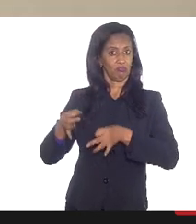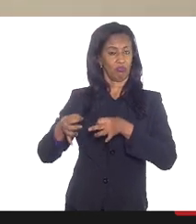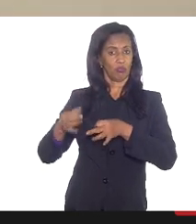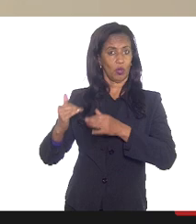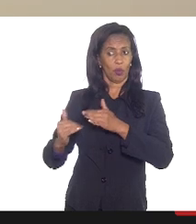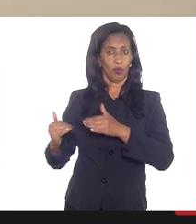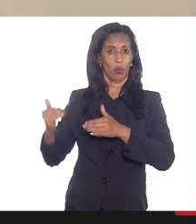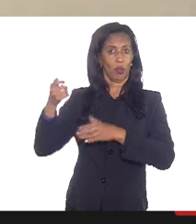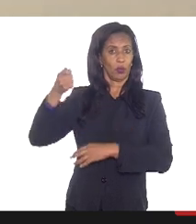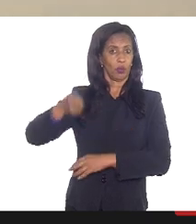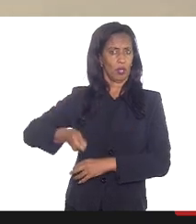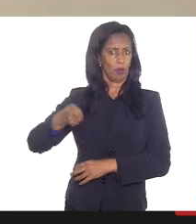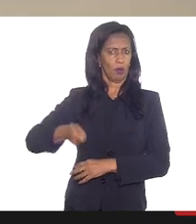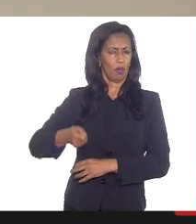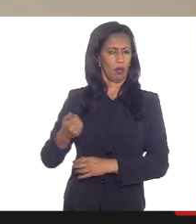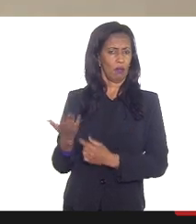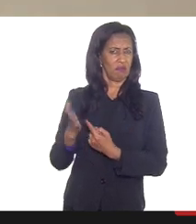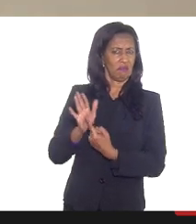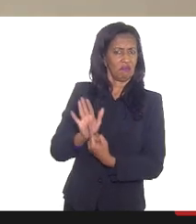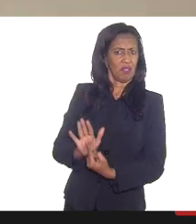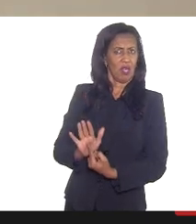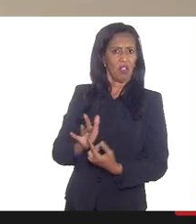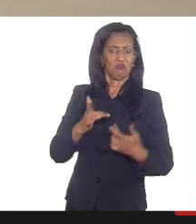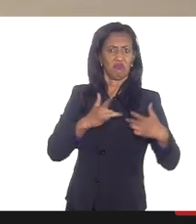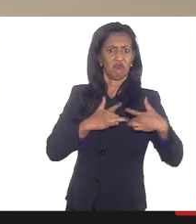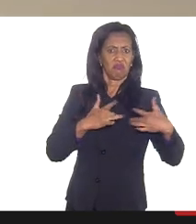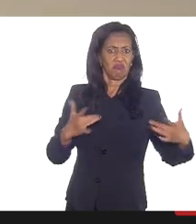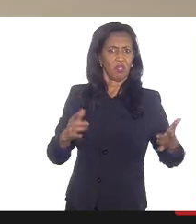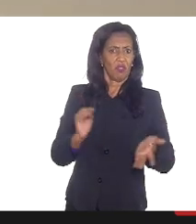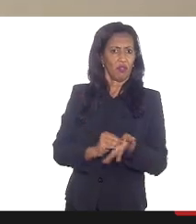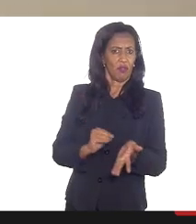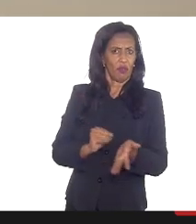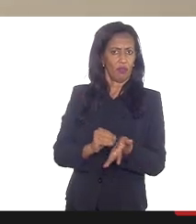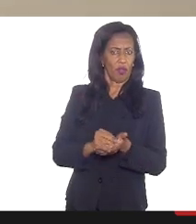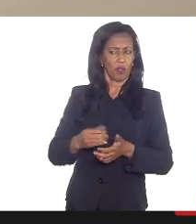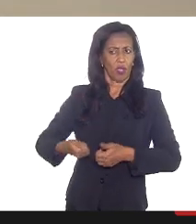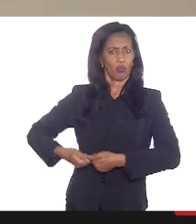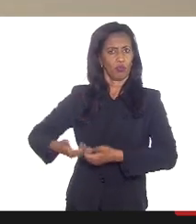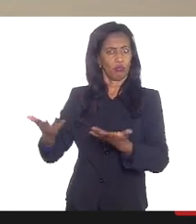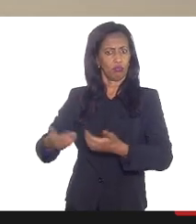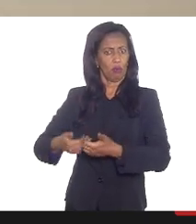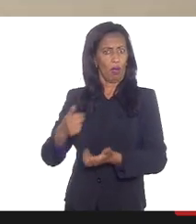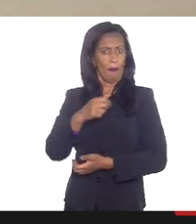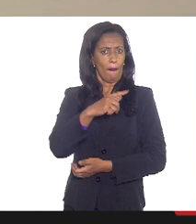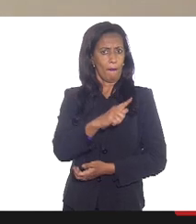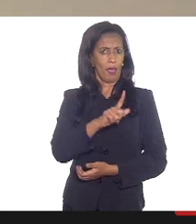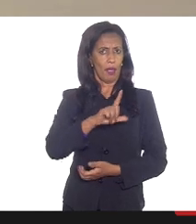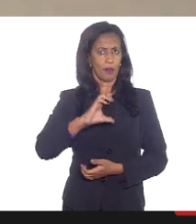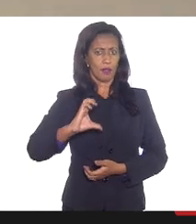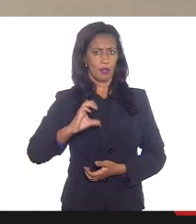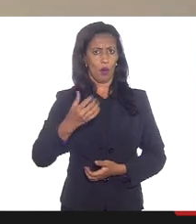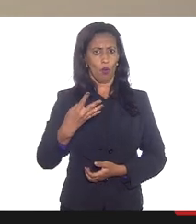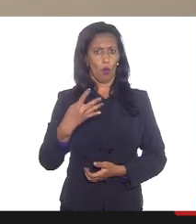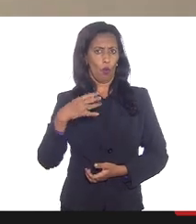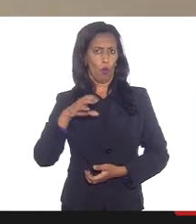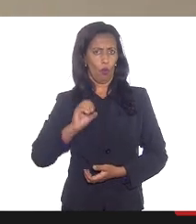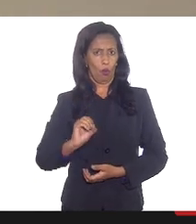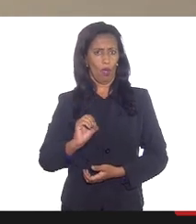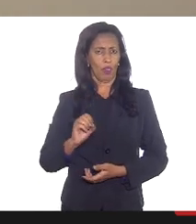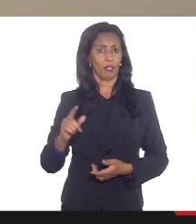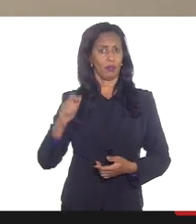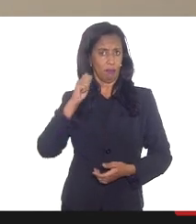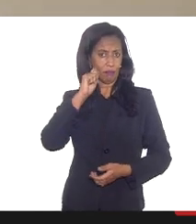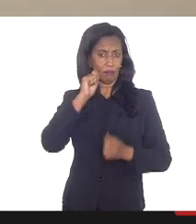mostrando pouco sensível à contenção de gastos, e aquele PLC 40, que a Casa